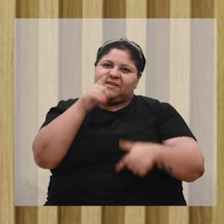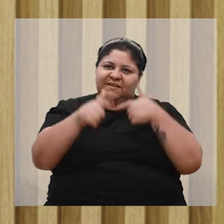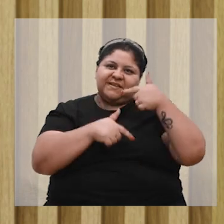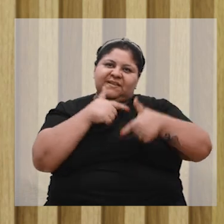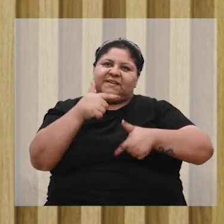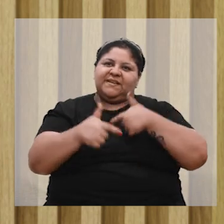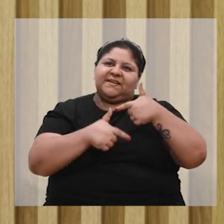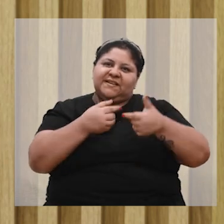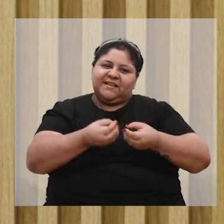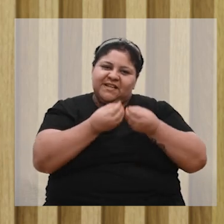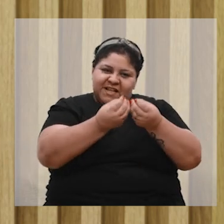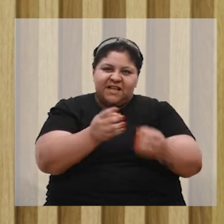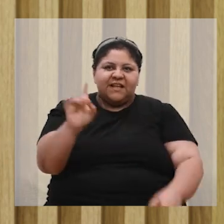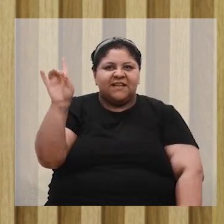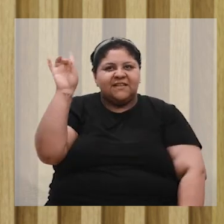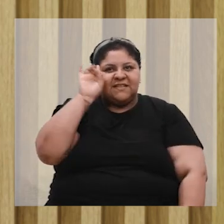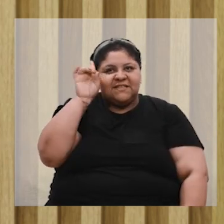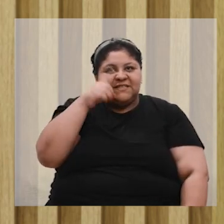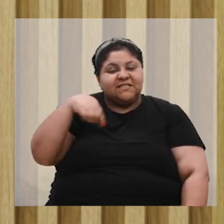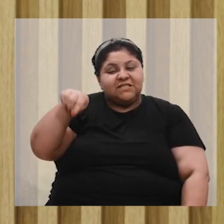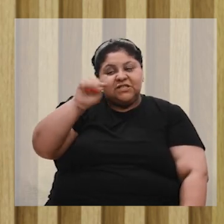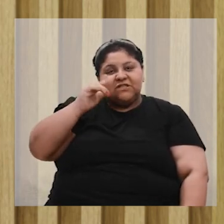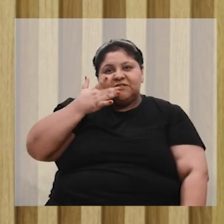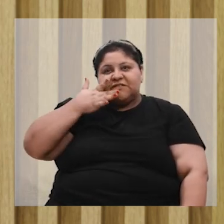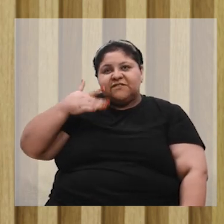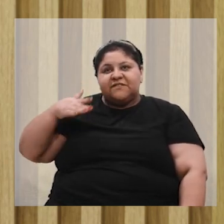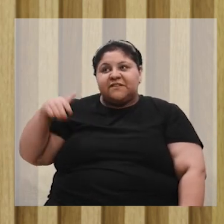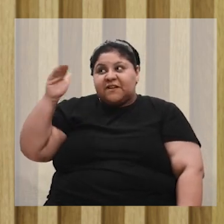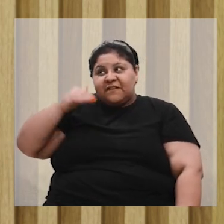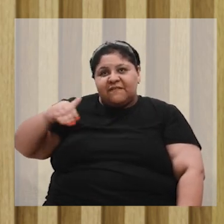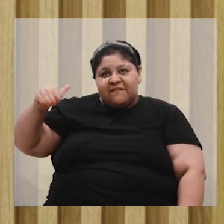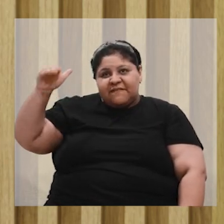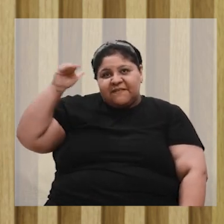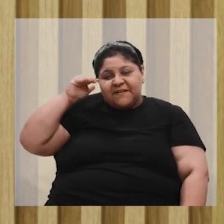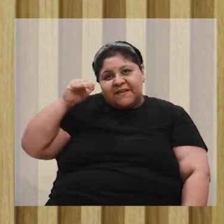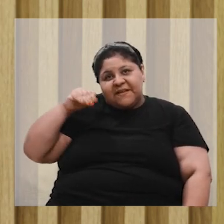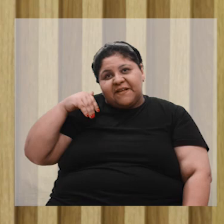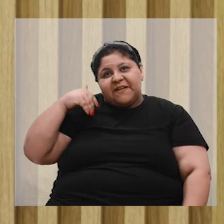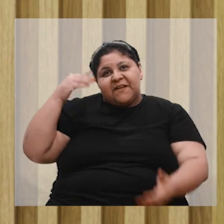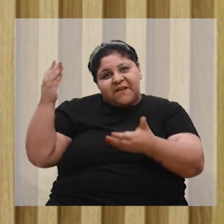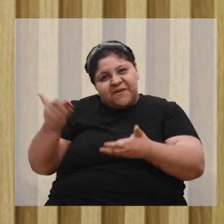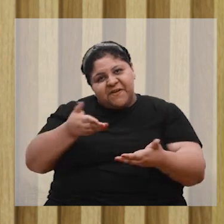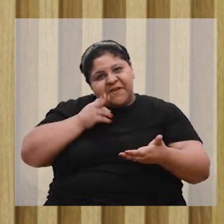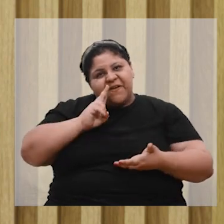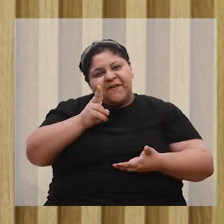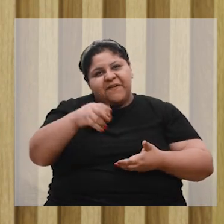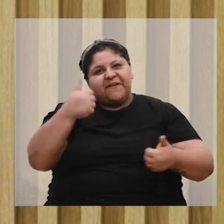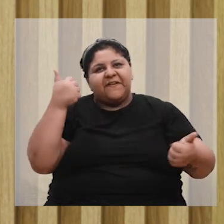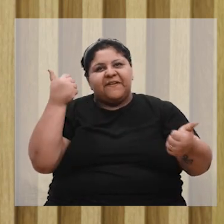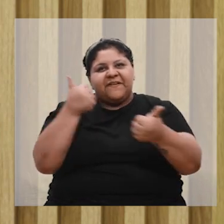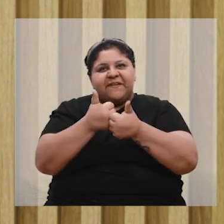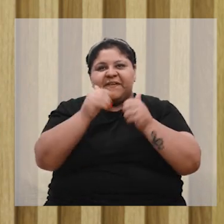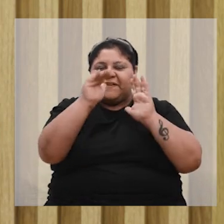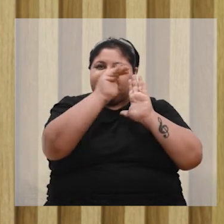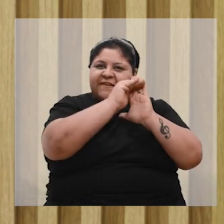pela dedicação dada todo dia a nossas crianças e adultos. Convido você a continuar